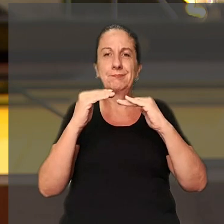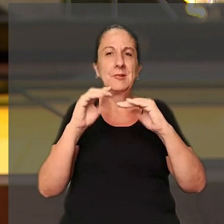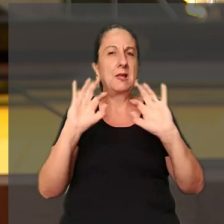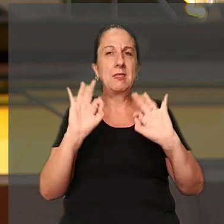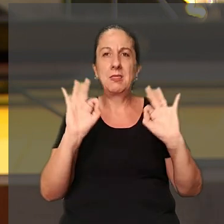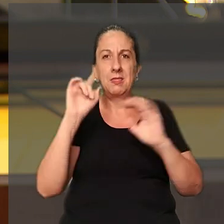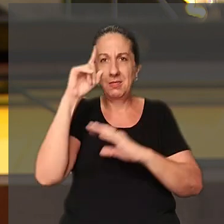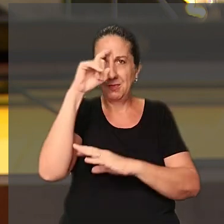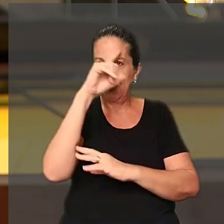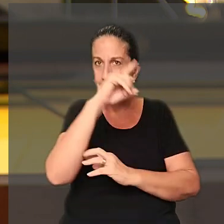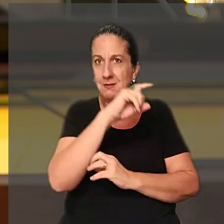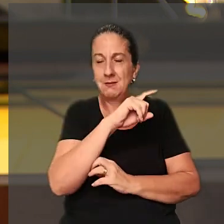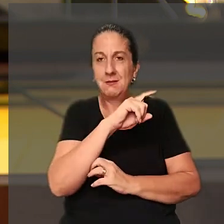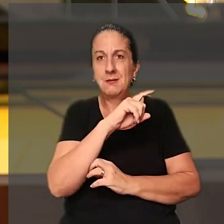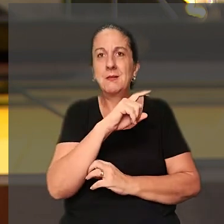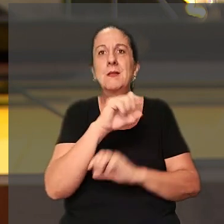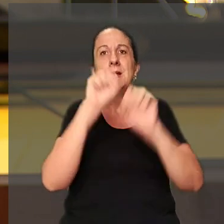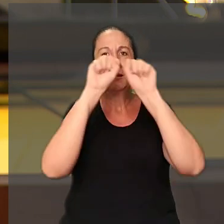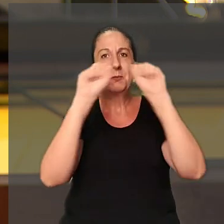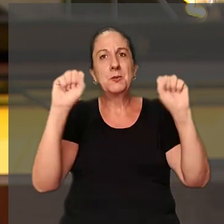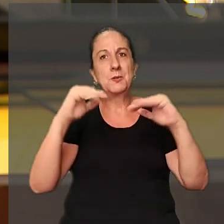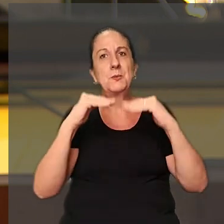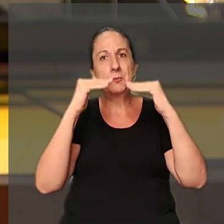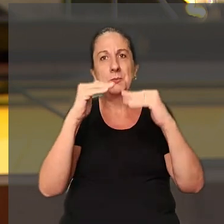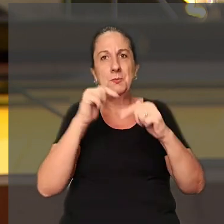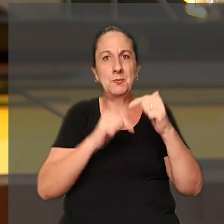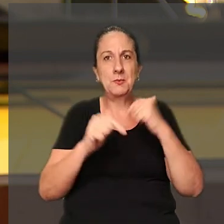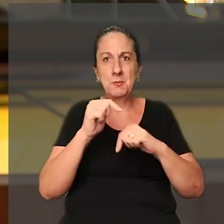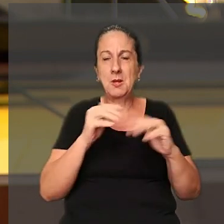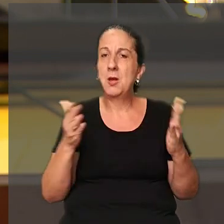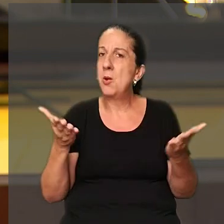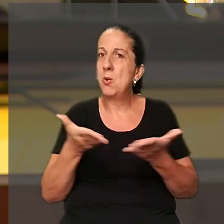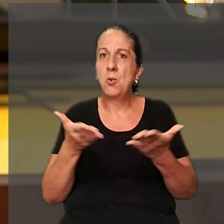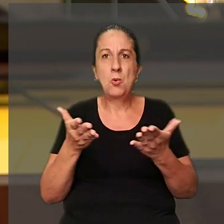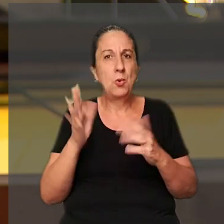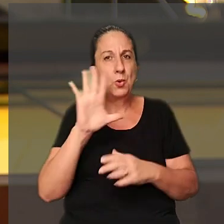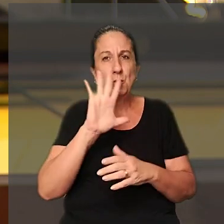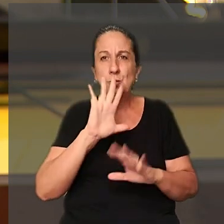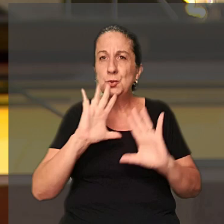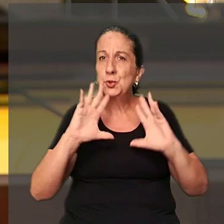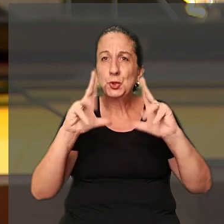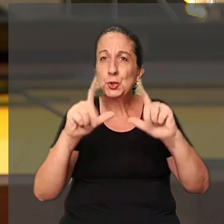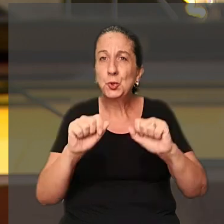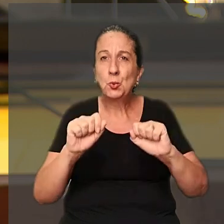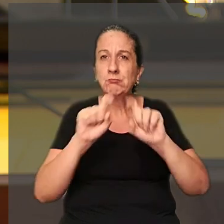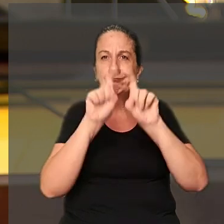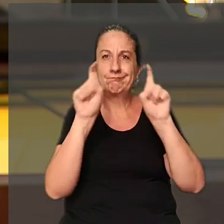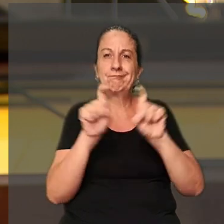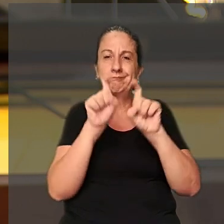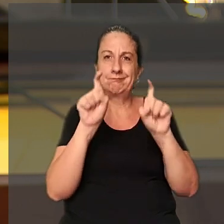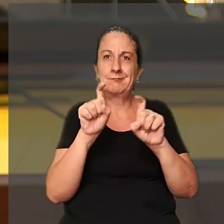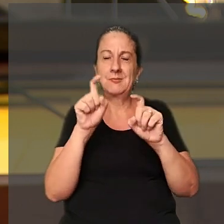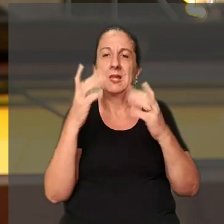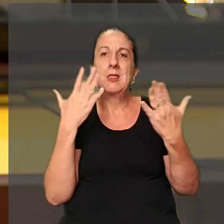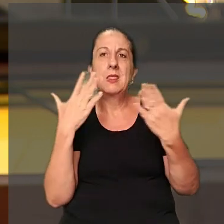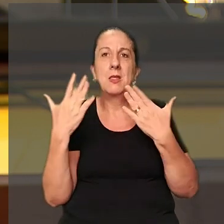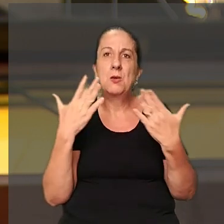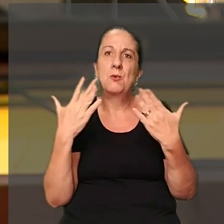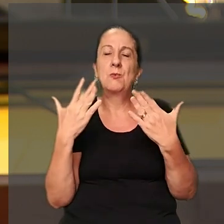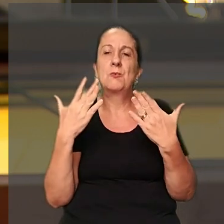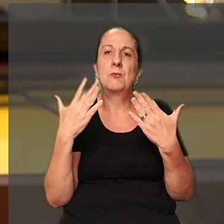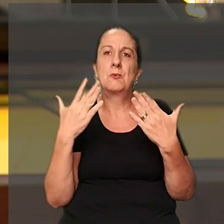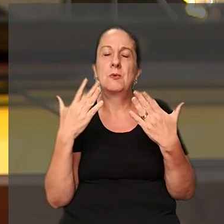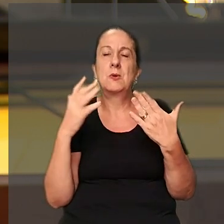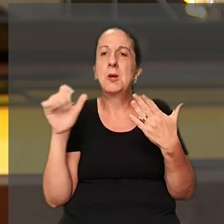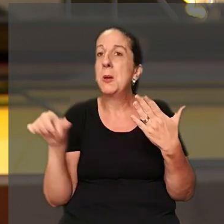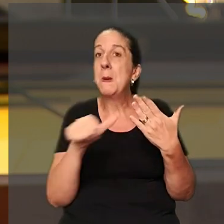maiores dificuldades. E o Tribunal Superior do Trabalho hoje é informatizado, talvez esteja com